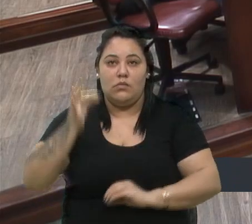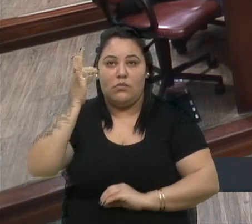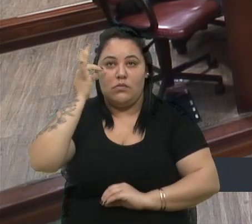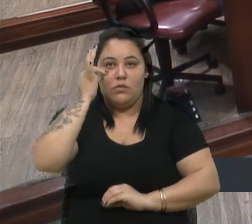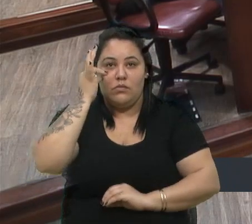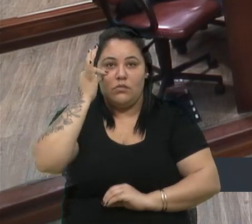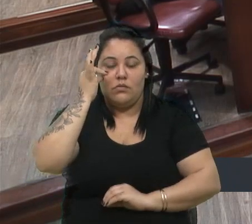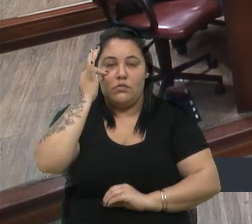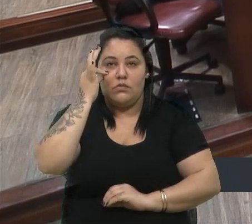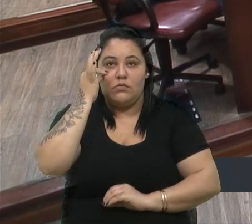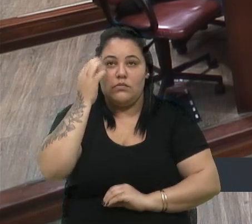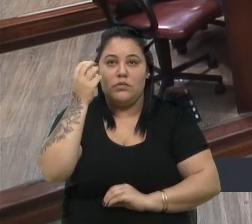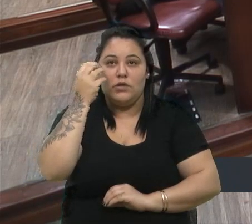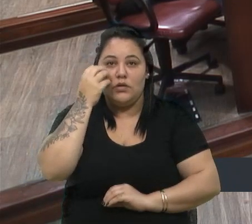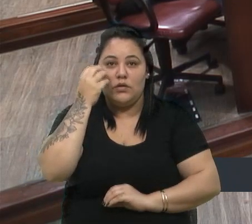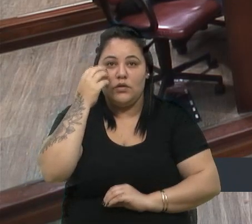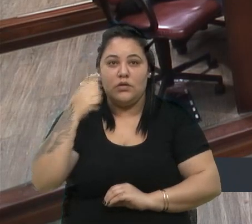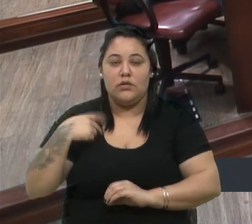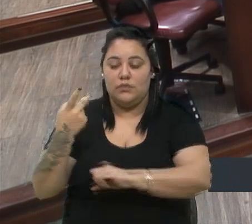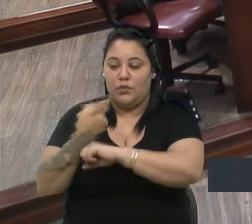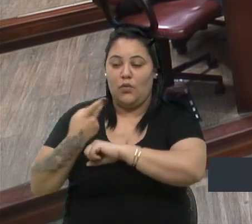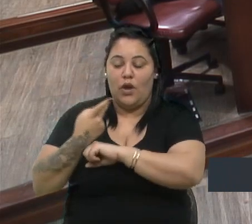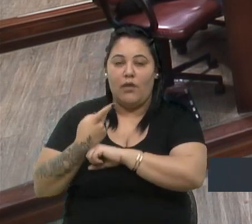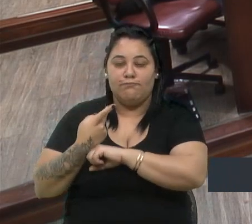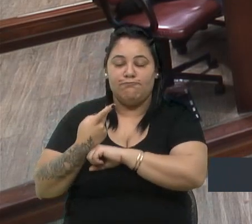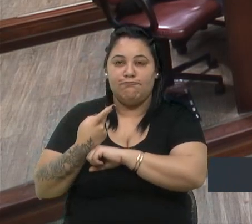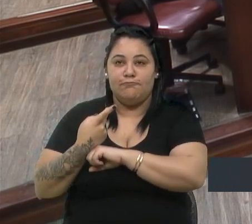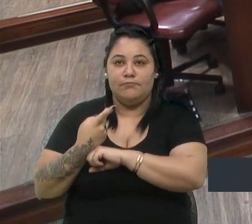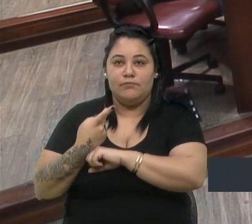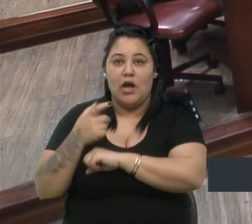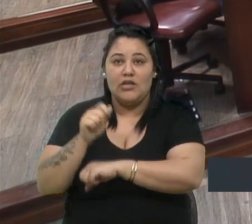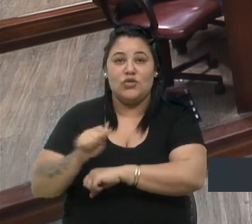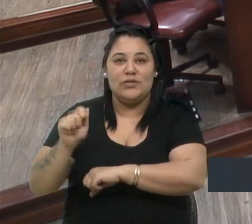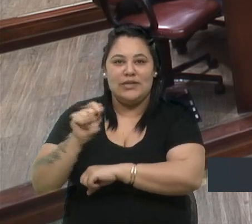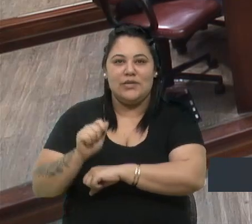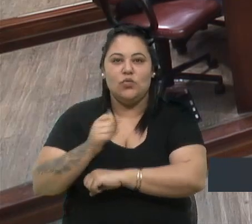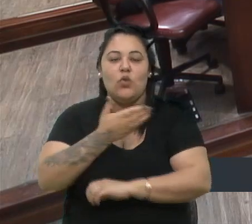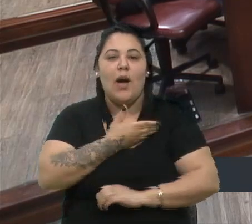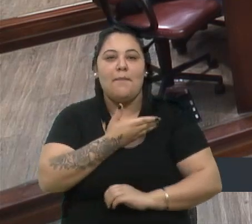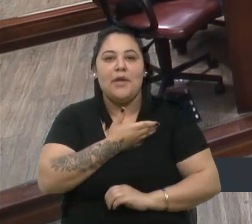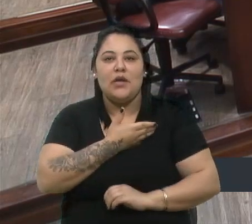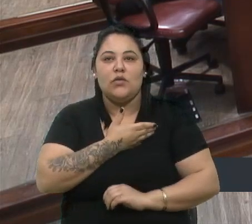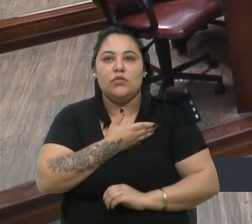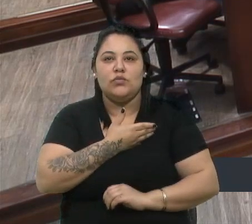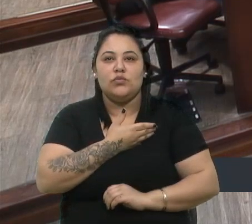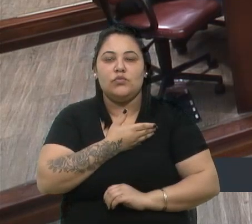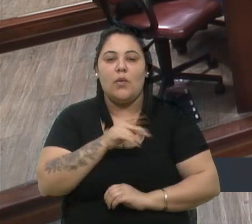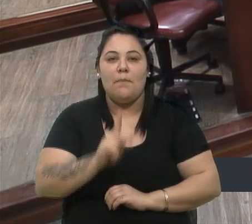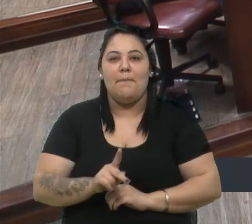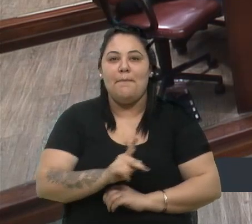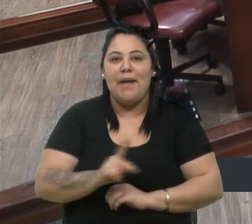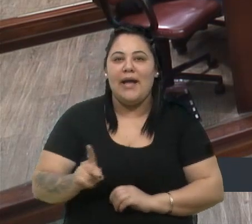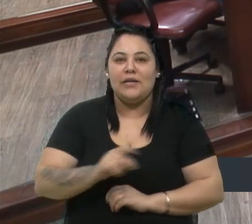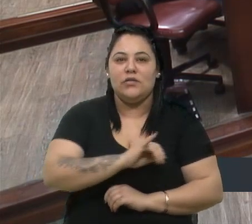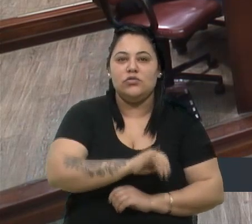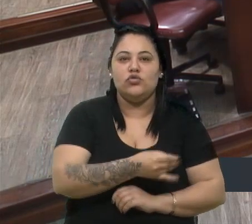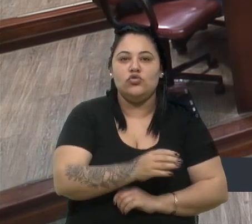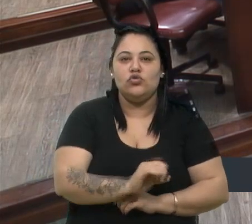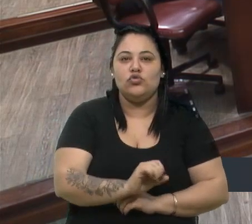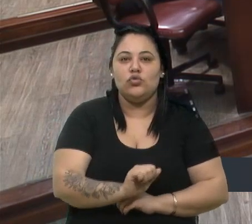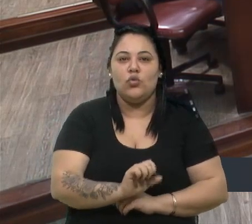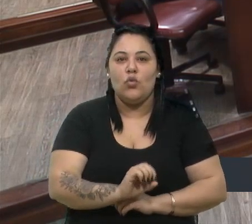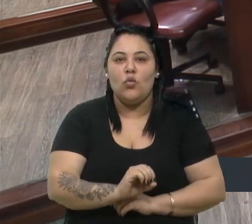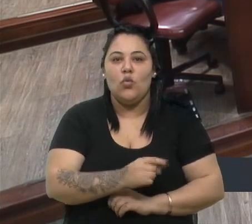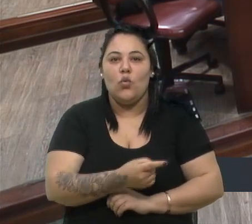fui procurado pela Associação dos Amigos do Padre João Schiavo, onde eles me deram